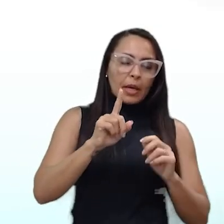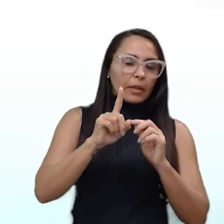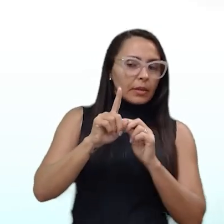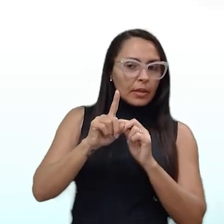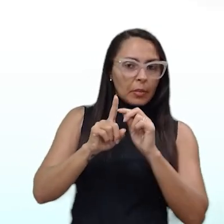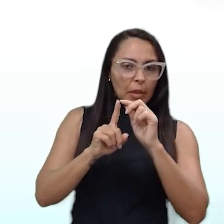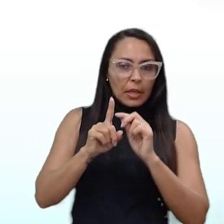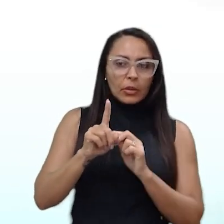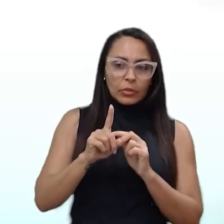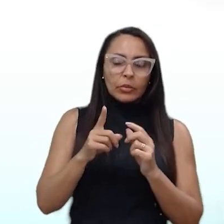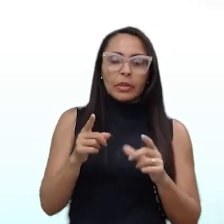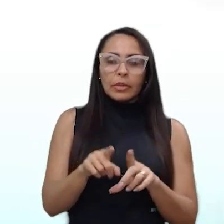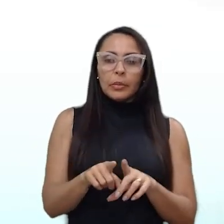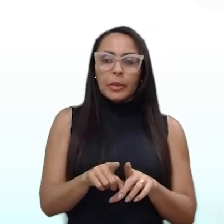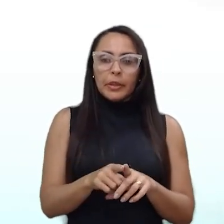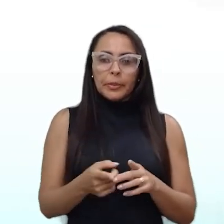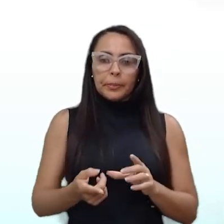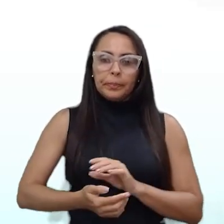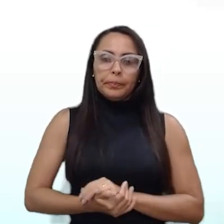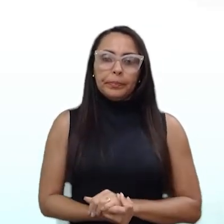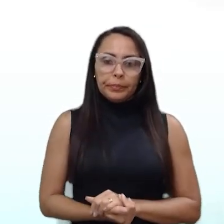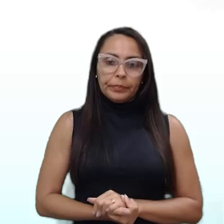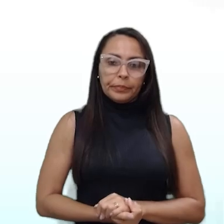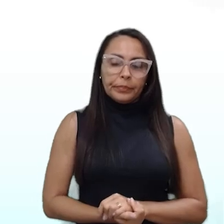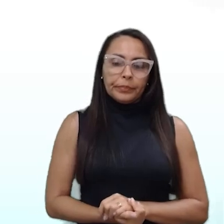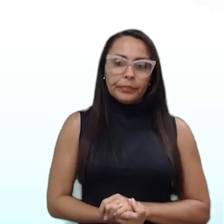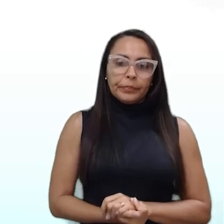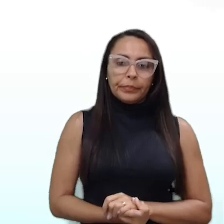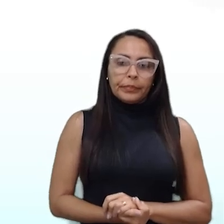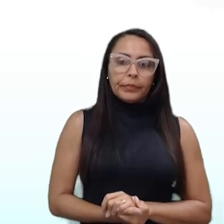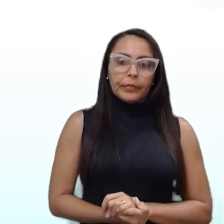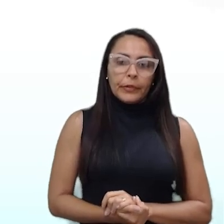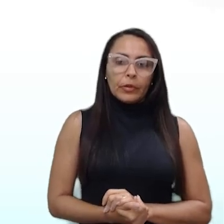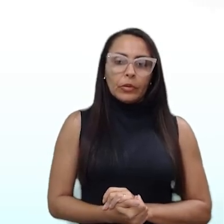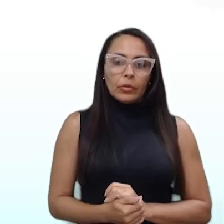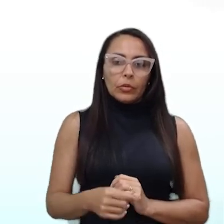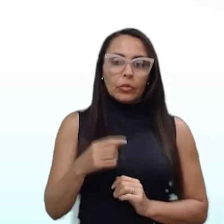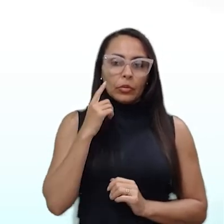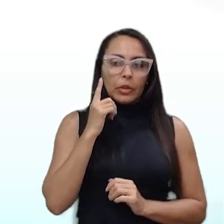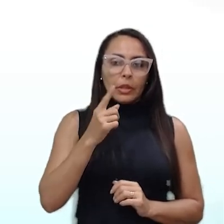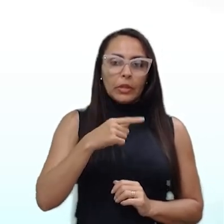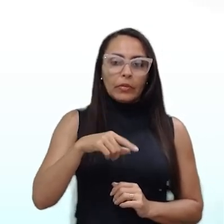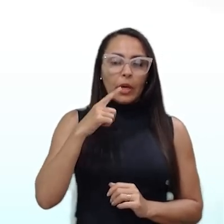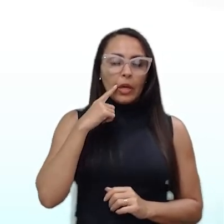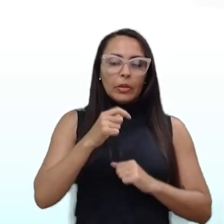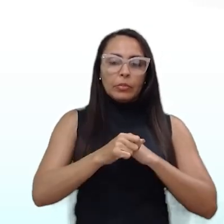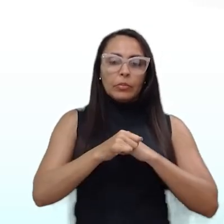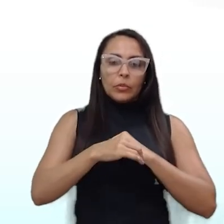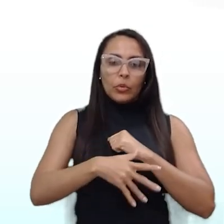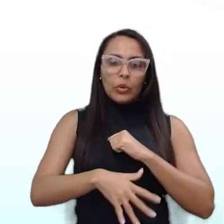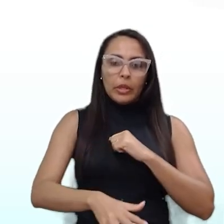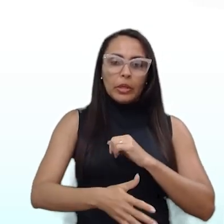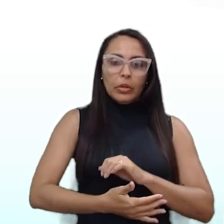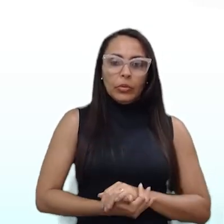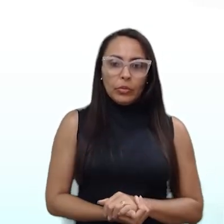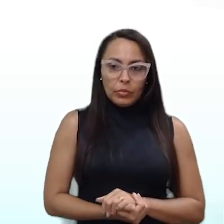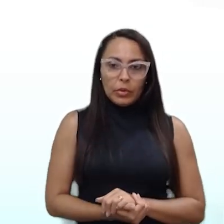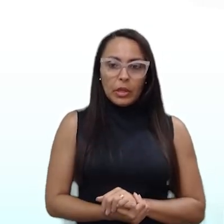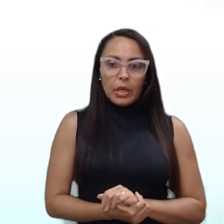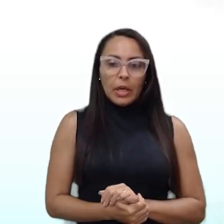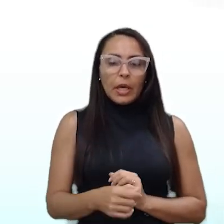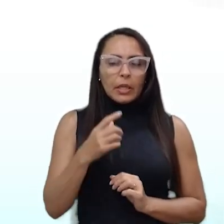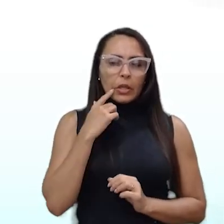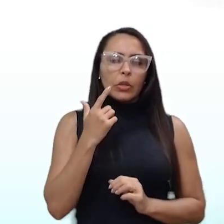aumento do calor, ou seja, é um calor sensível, que é quando ele vai do estado líquido para o estado gasoso. No estado gasoso,